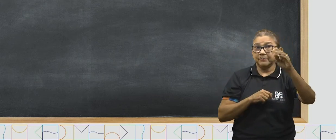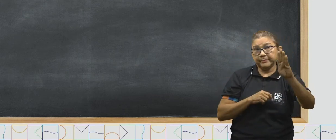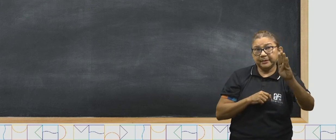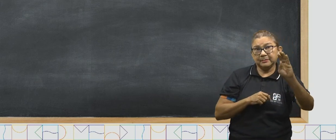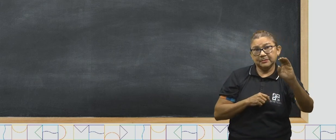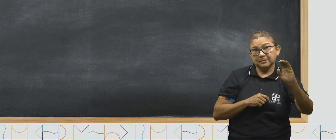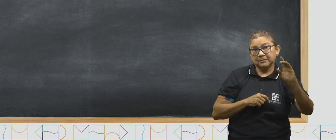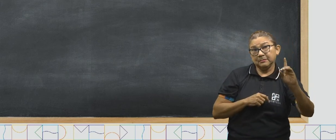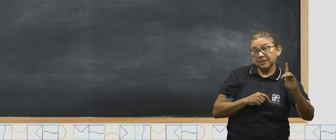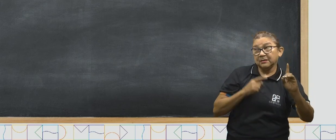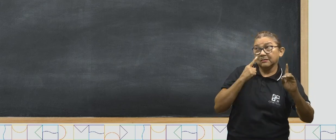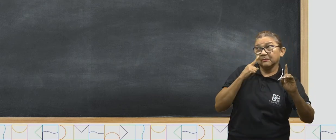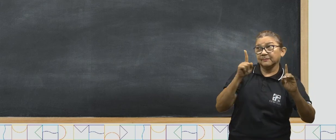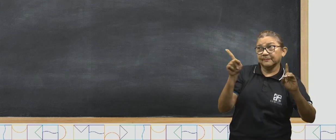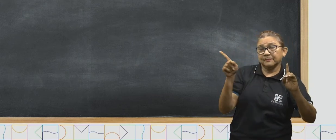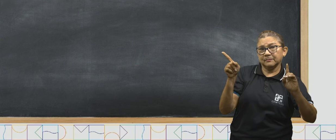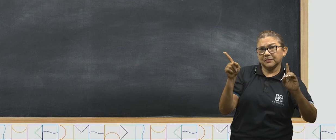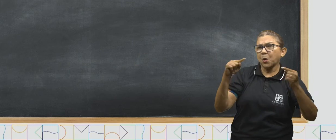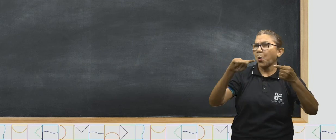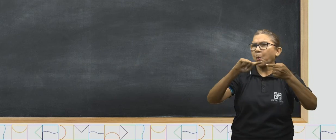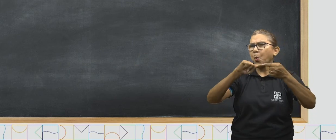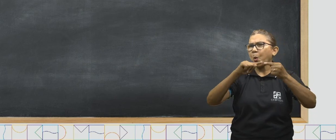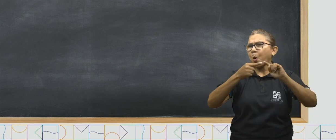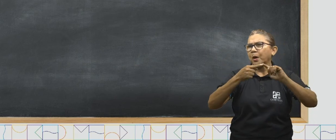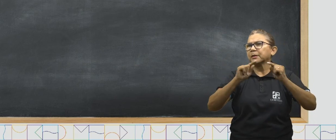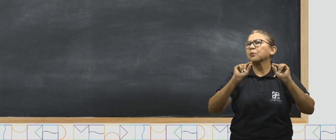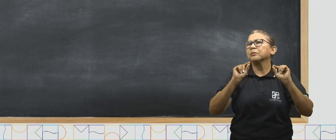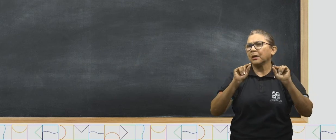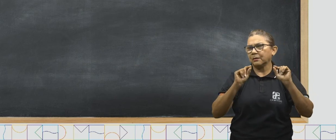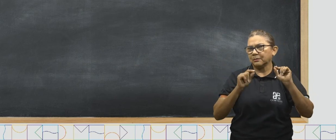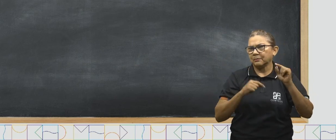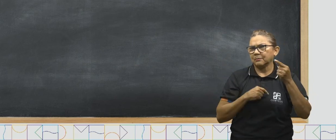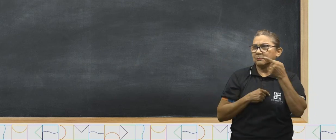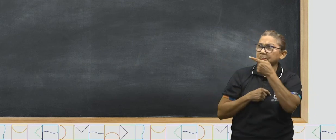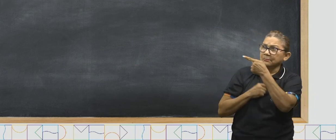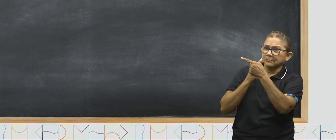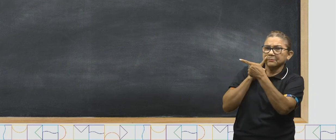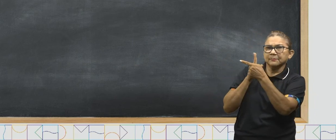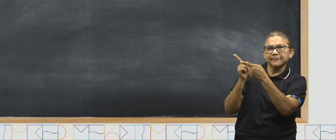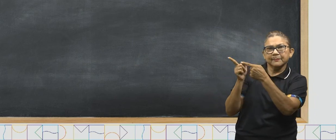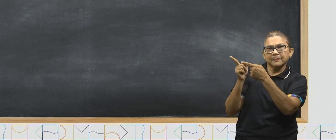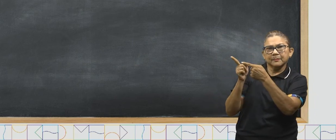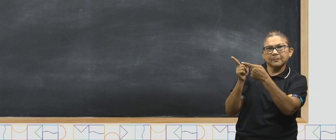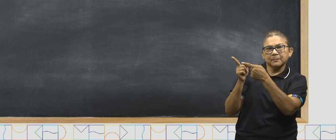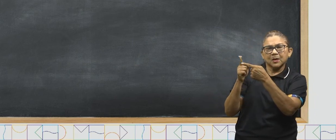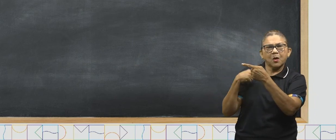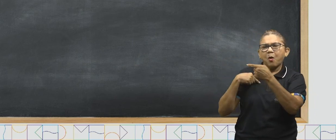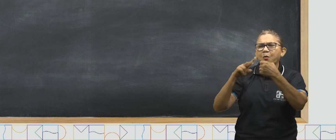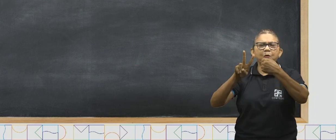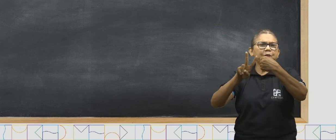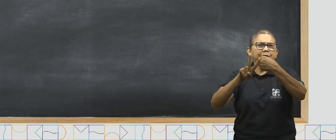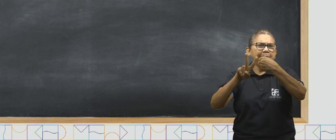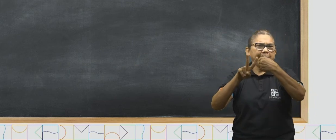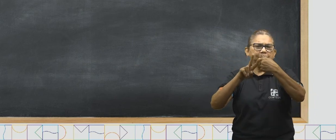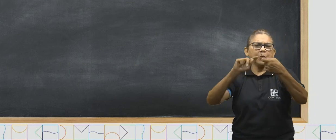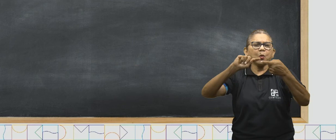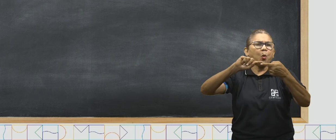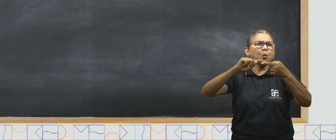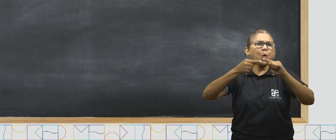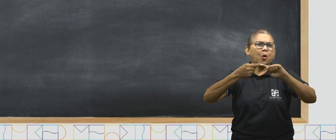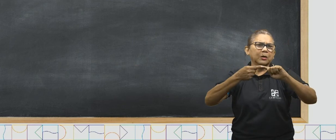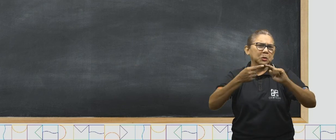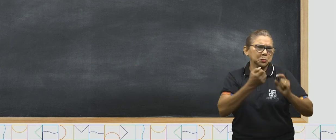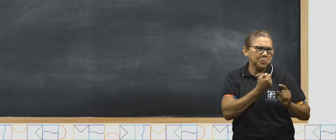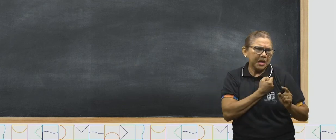substantivo? O verbo deve concordar com substantivo e pronome? Ou o verbo deve concordar com substantivo